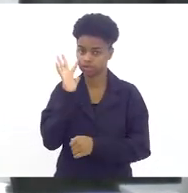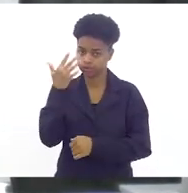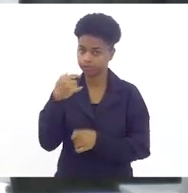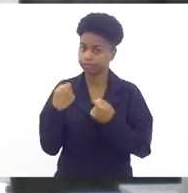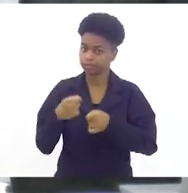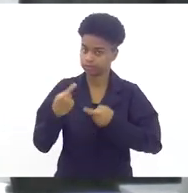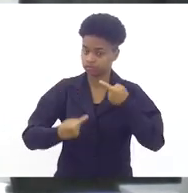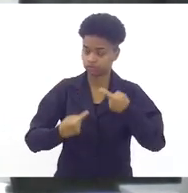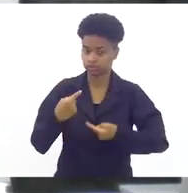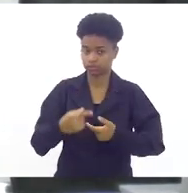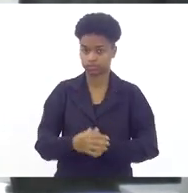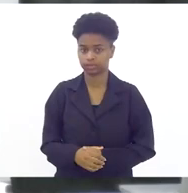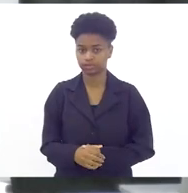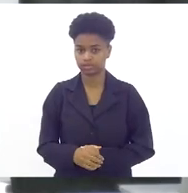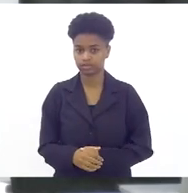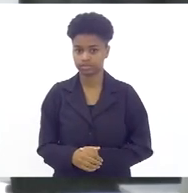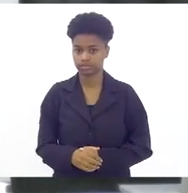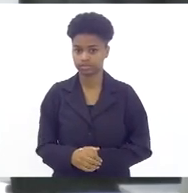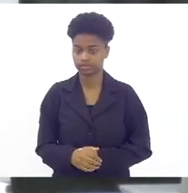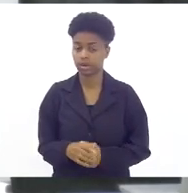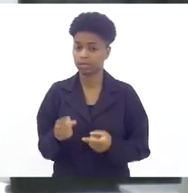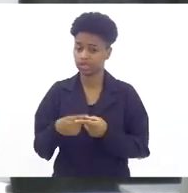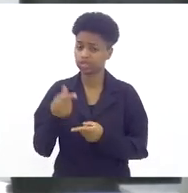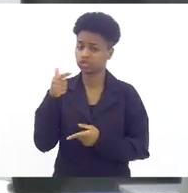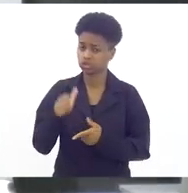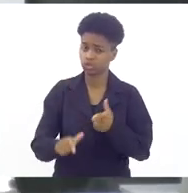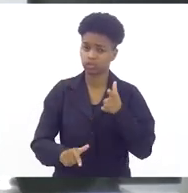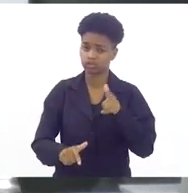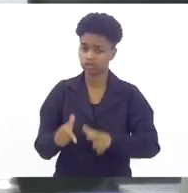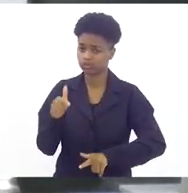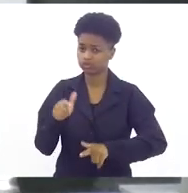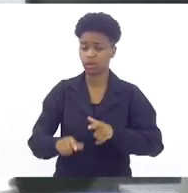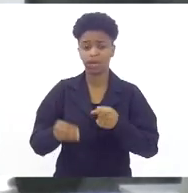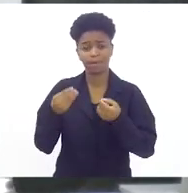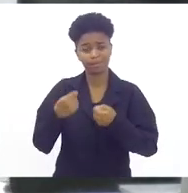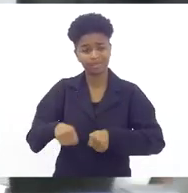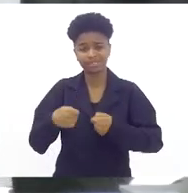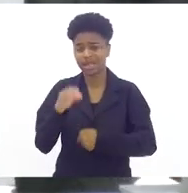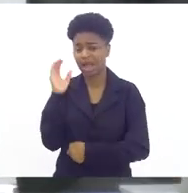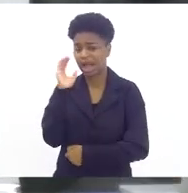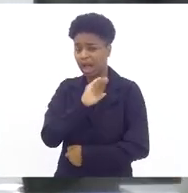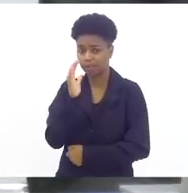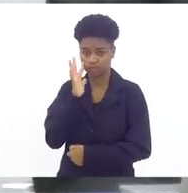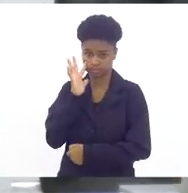debater permanente que precisa resolver rapidamente